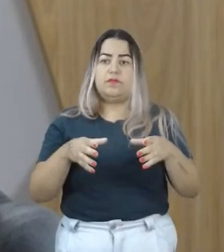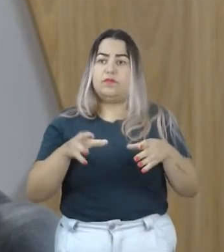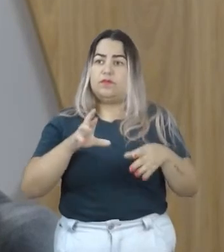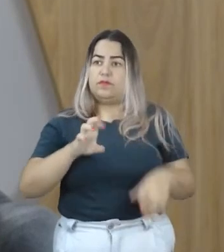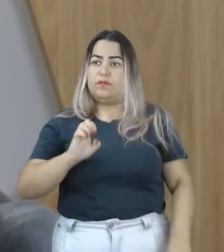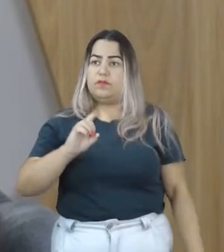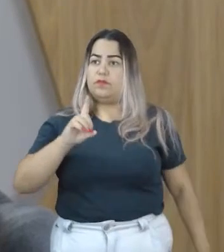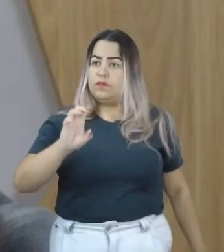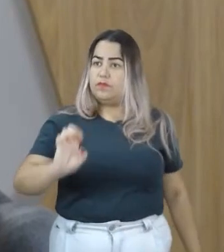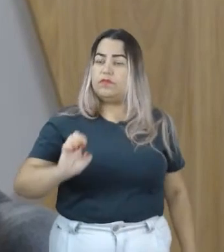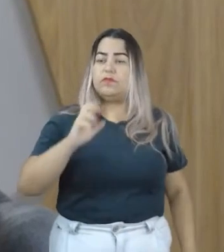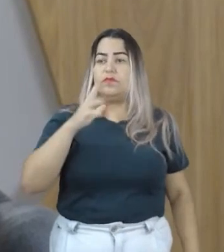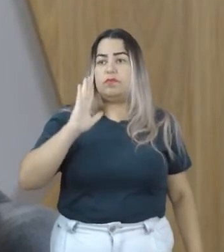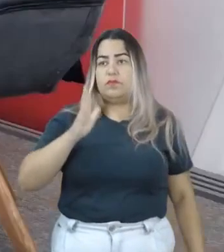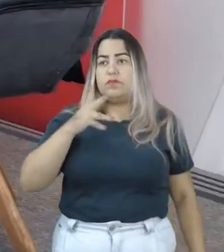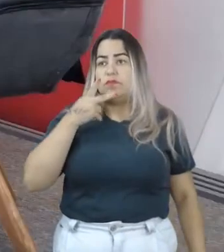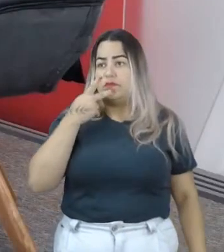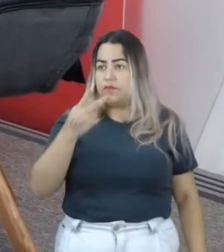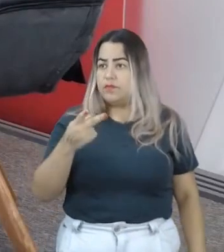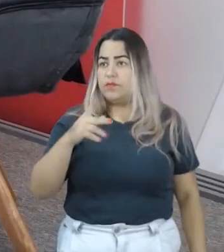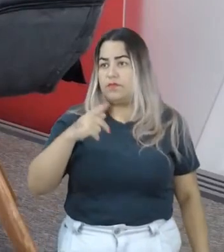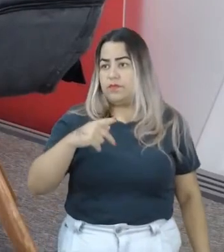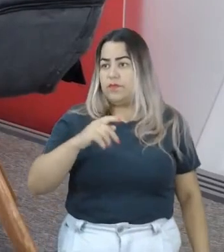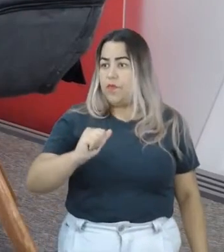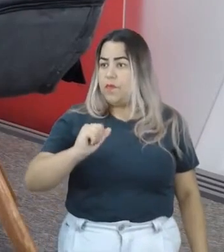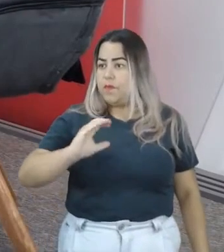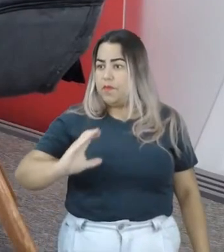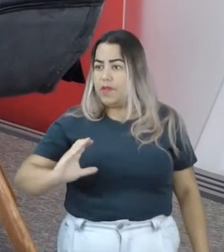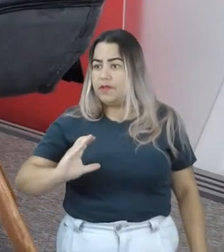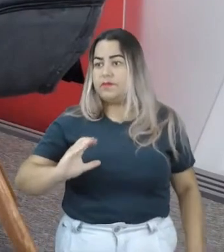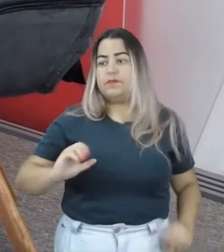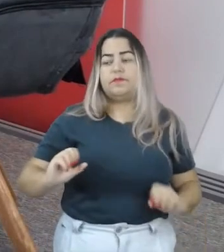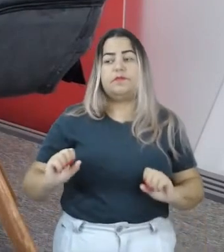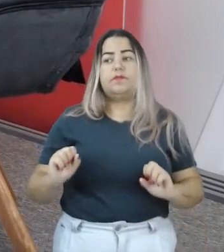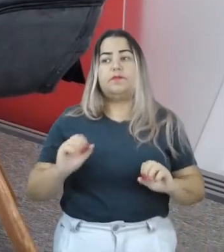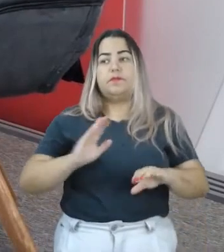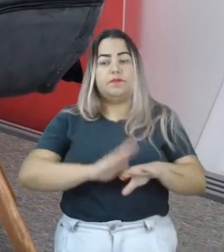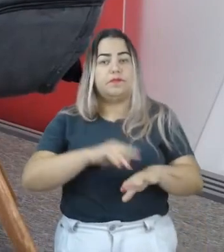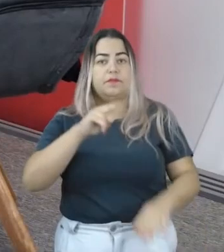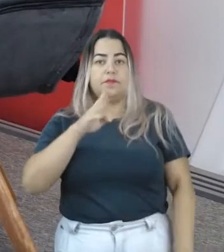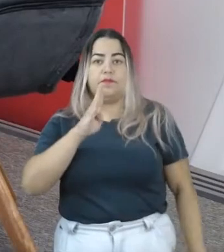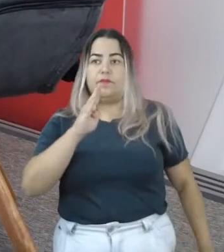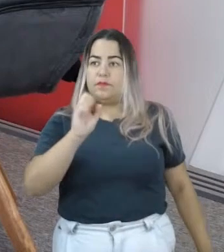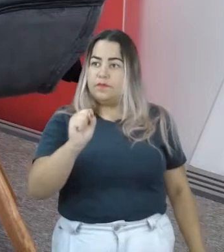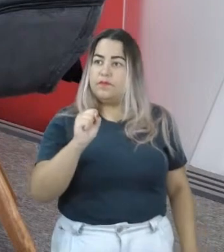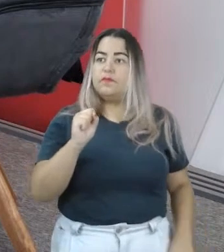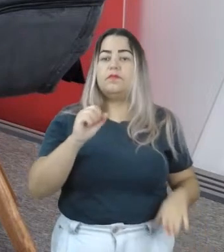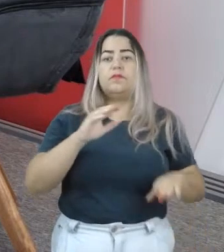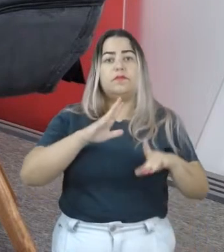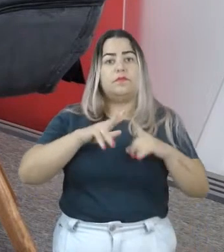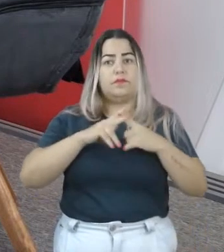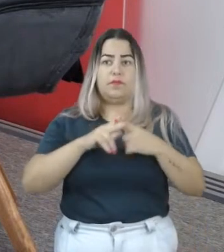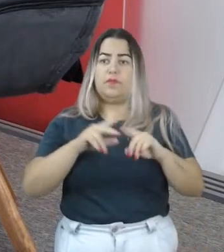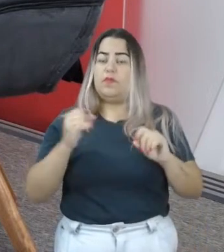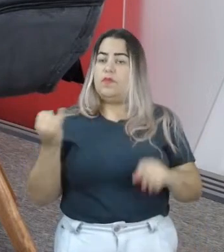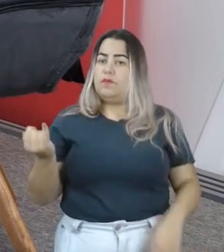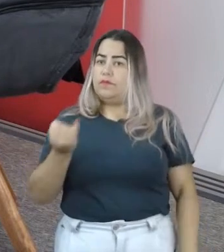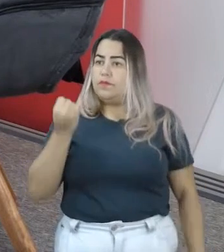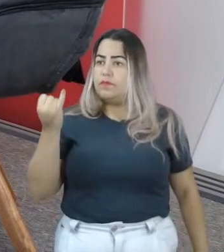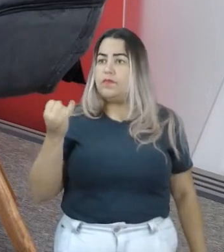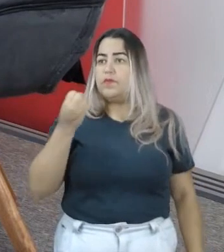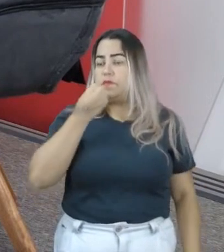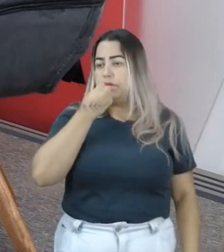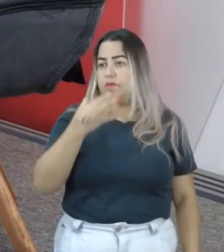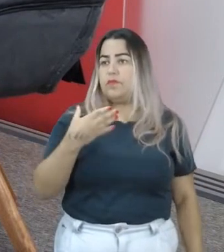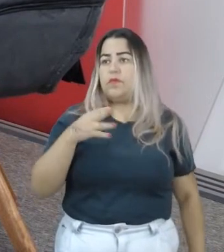Né? Já comentei antes aí do edital do PAC, mais postos de saúde, mais equipamentos, isso é fundamental. E é muito